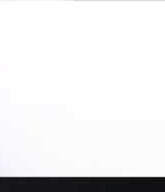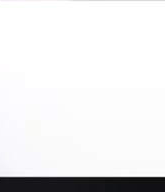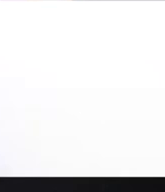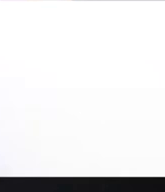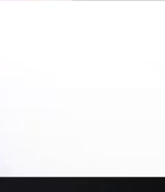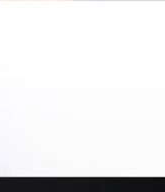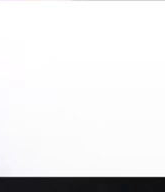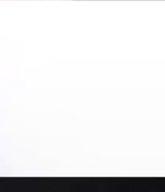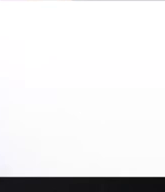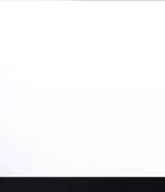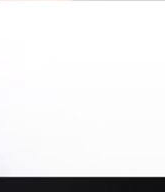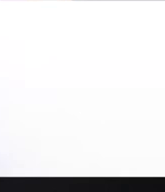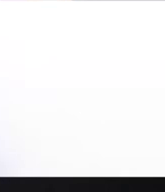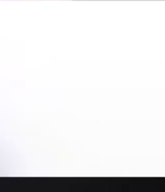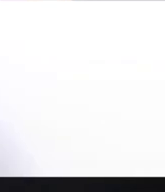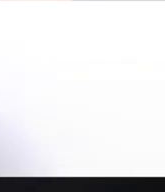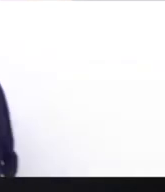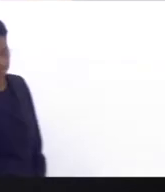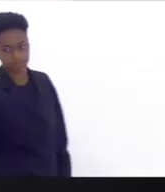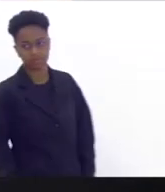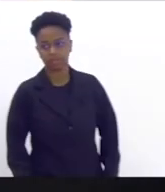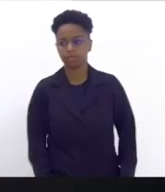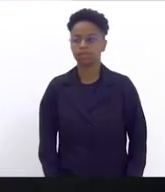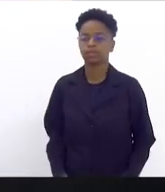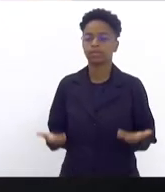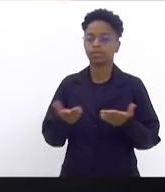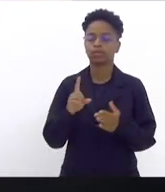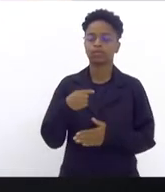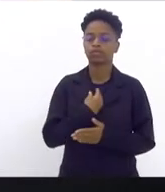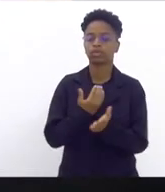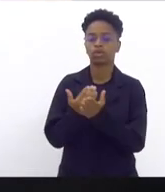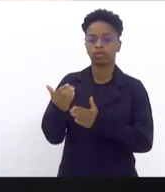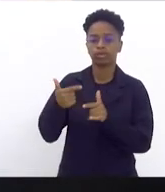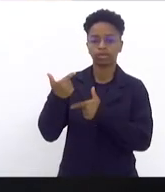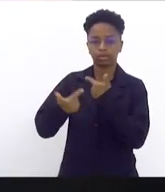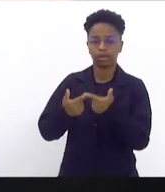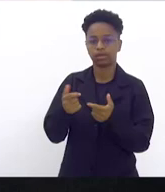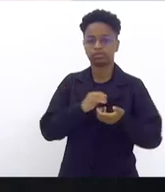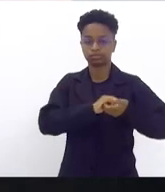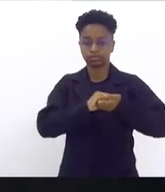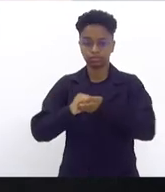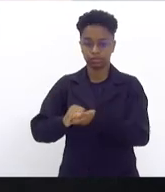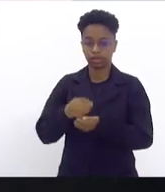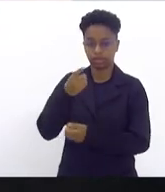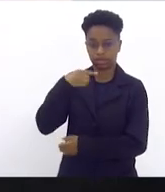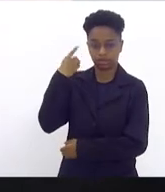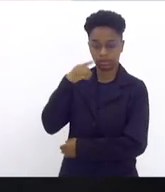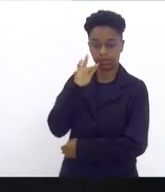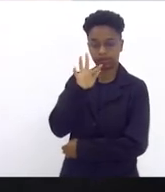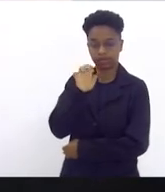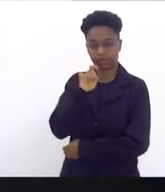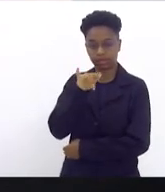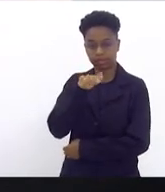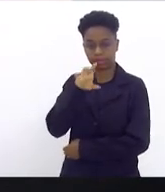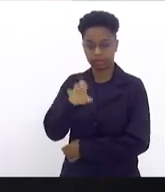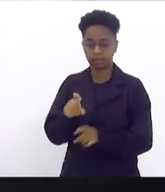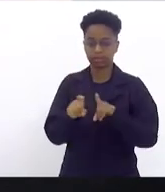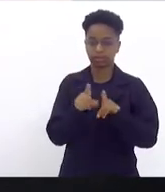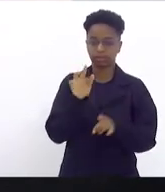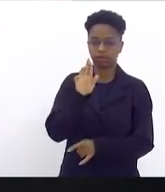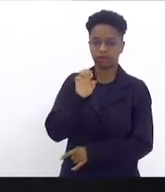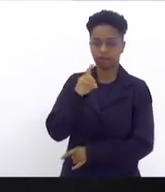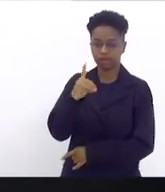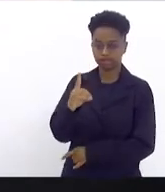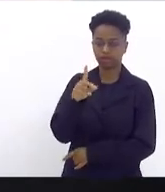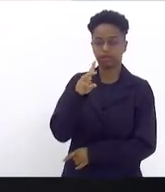Havendo o número legal sobre a proteção de Deus, declaro aberto os trabalhos. Saúdo o deputado Filipinho Raves, deputado Fred Pacheco,